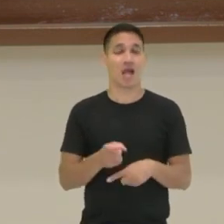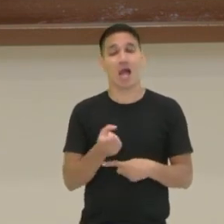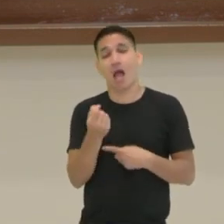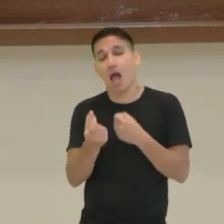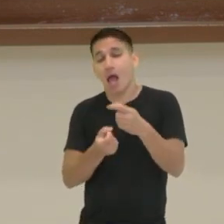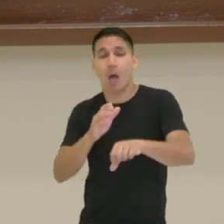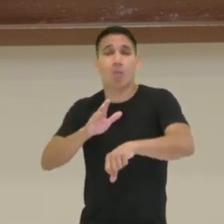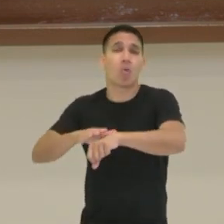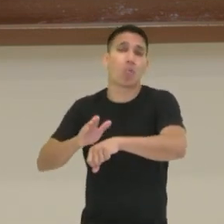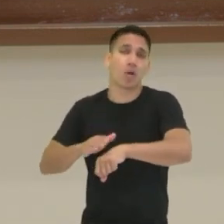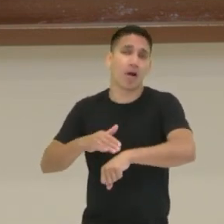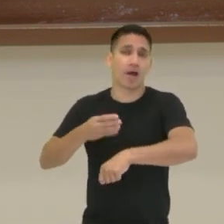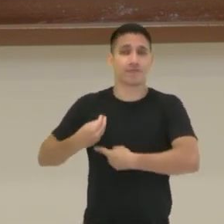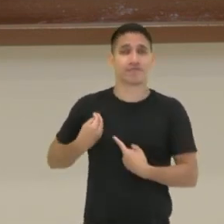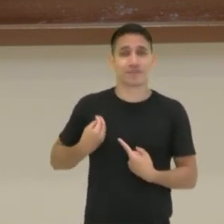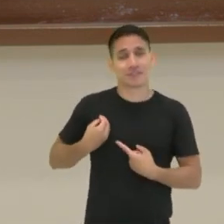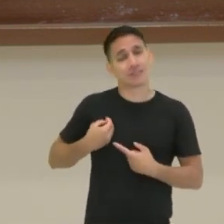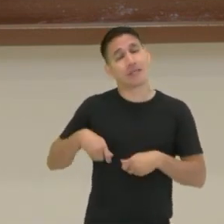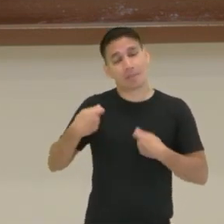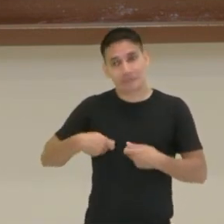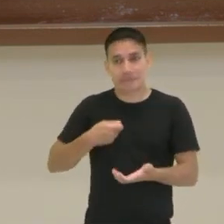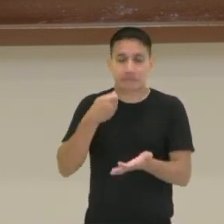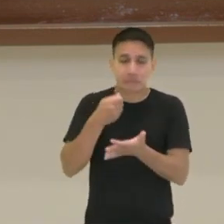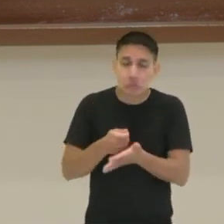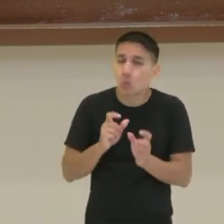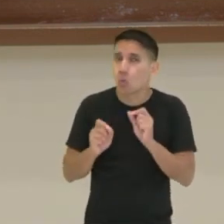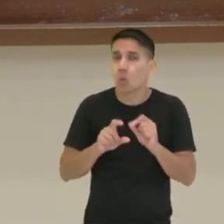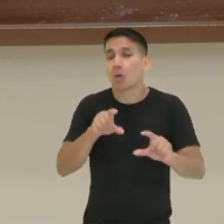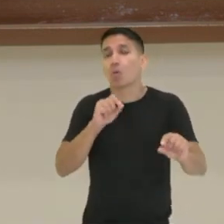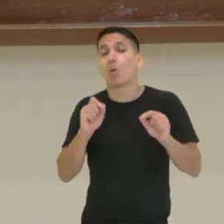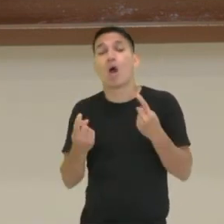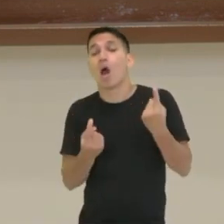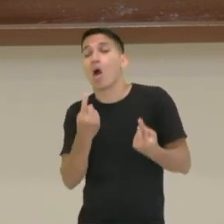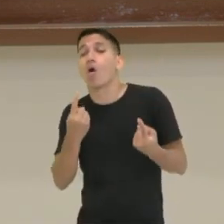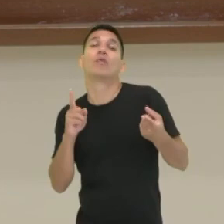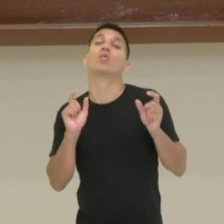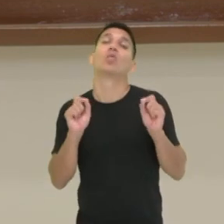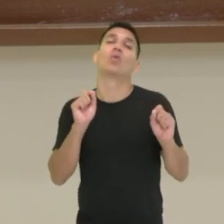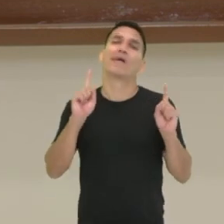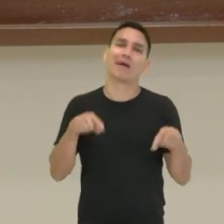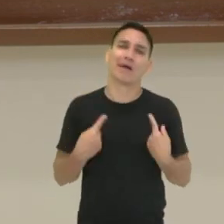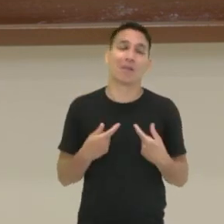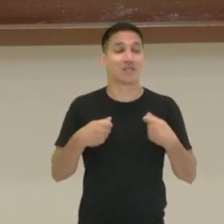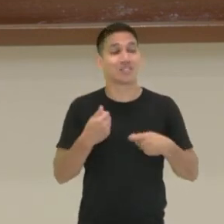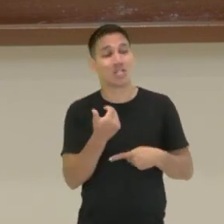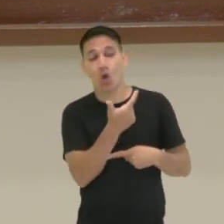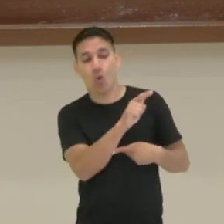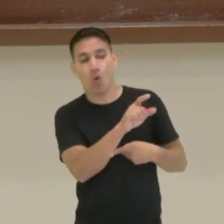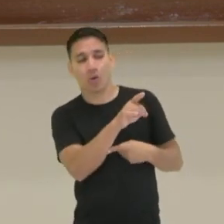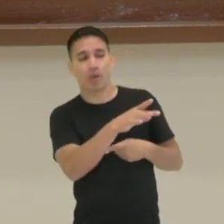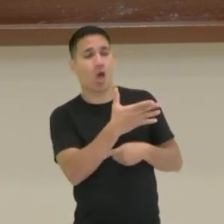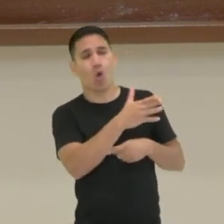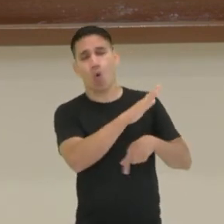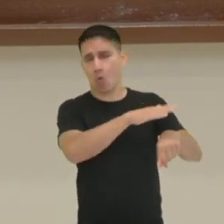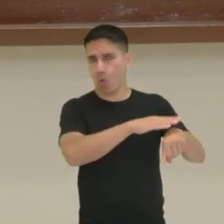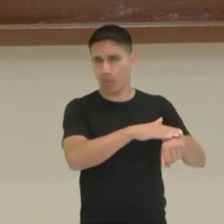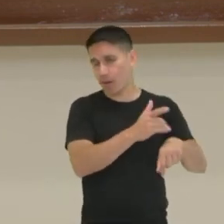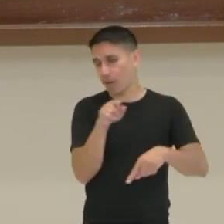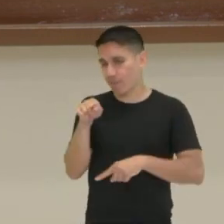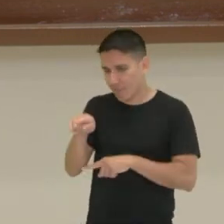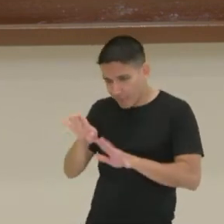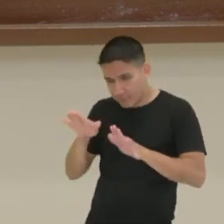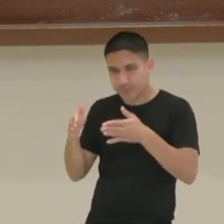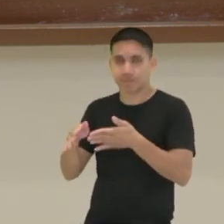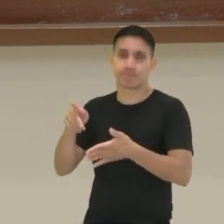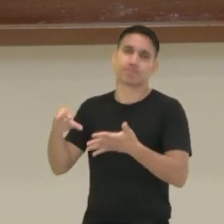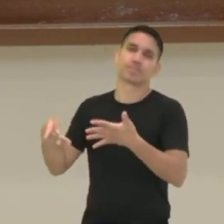é obrigado a fazer escolhas. Uma escolha de algo pressupõe a abrir mão de outras coisas que também talvez a gente gostaria,